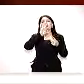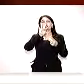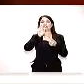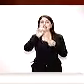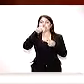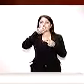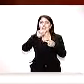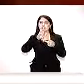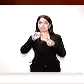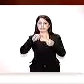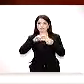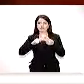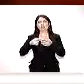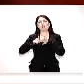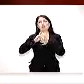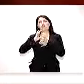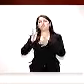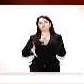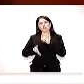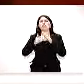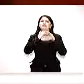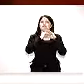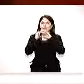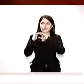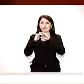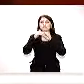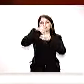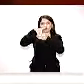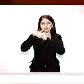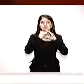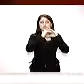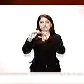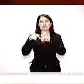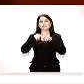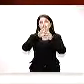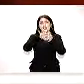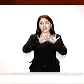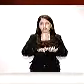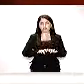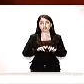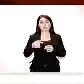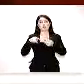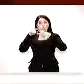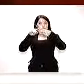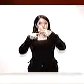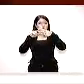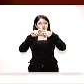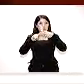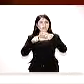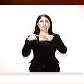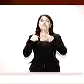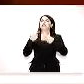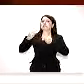relatórios e votos previamente disponibilizados a instrução é unânime desfavorável em ambos os casos pesa